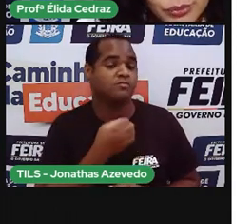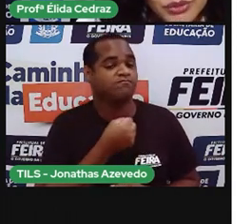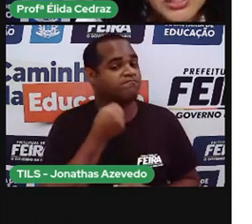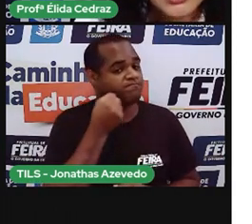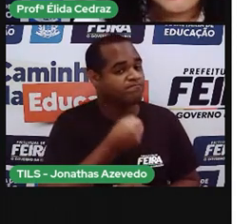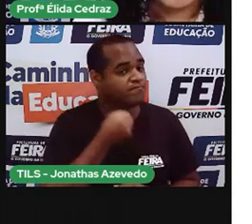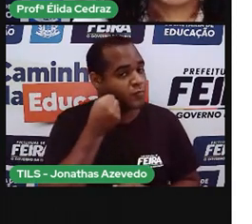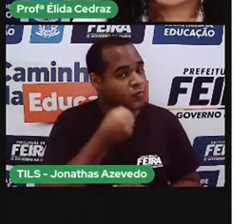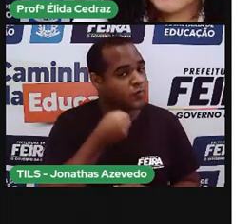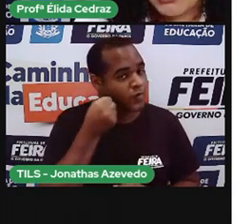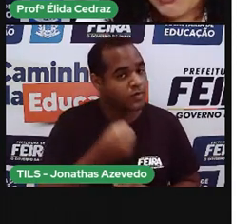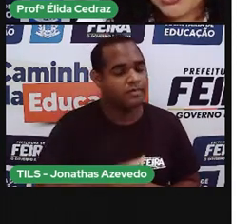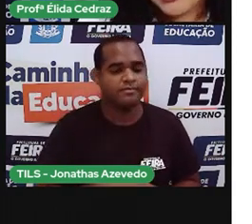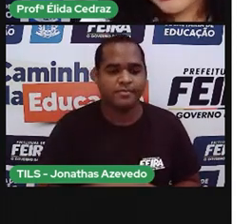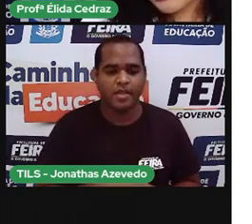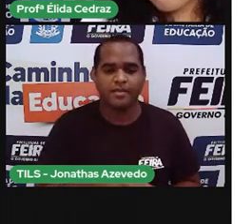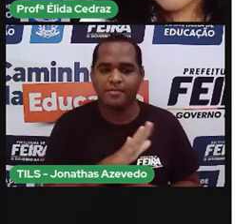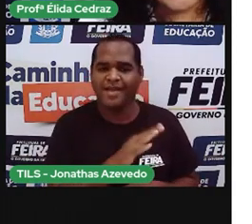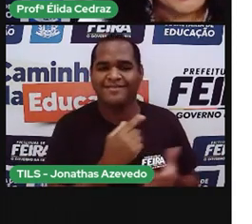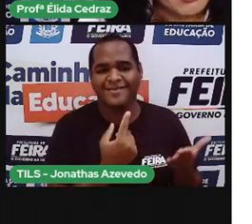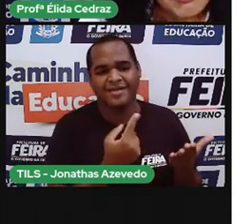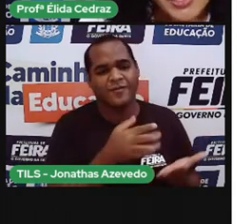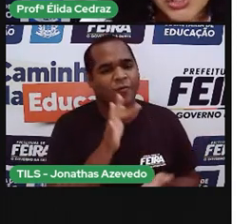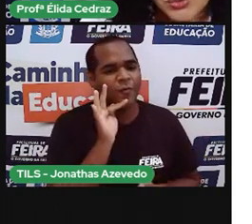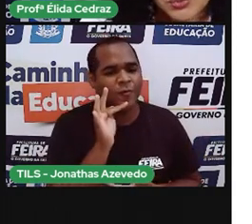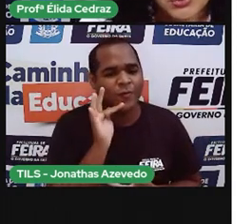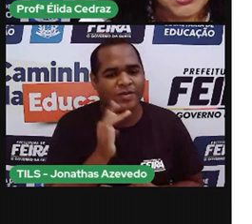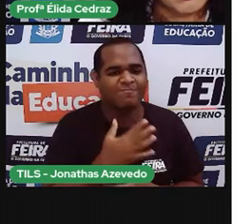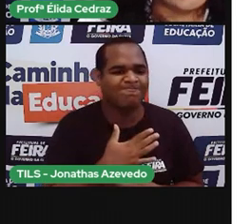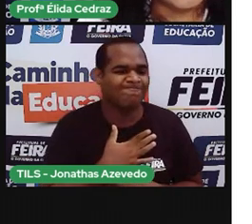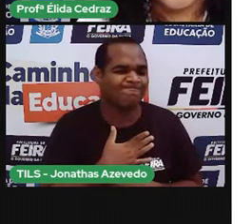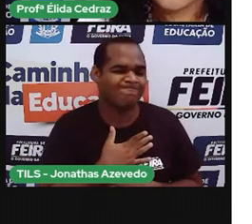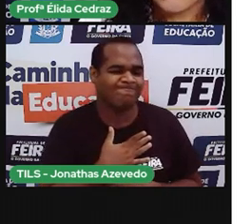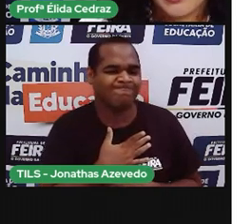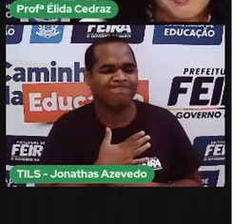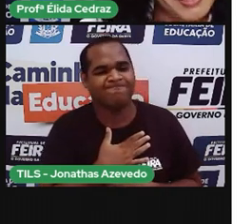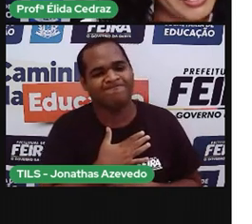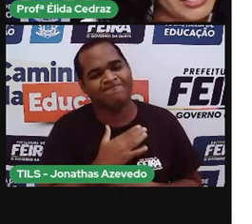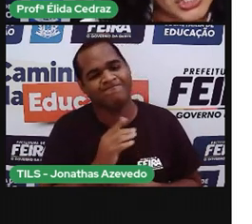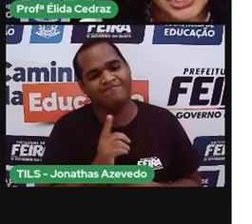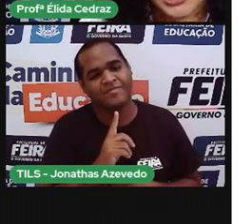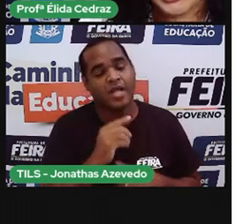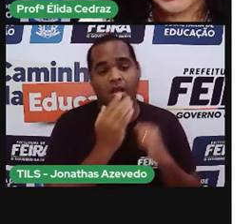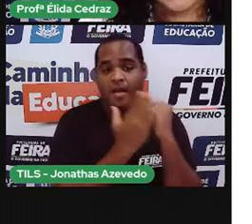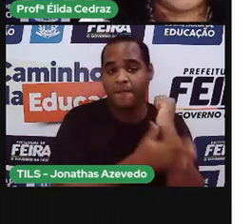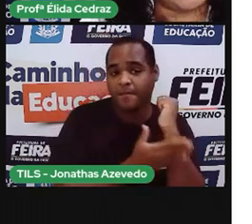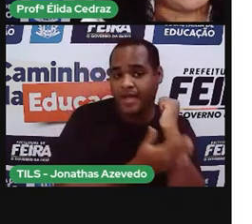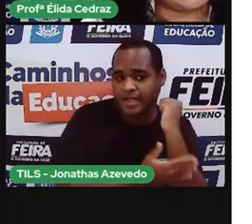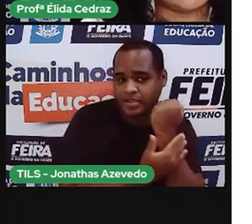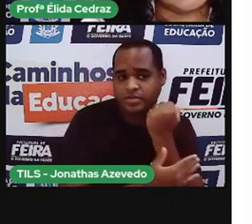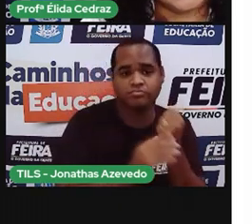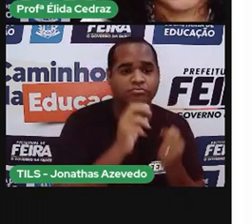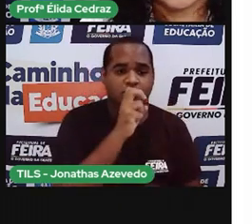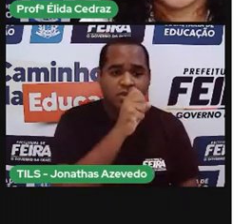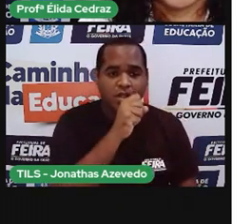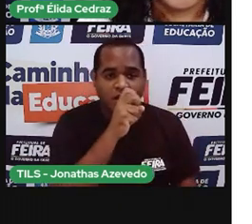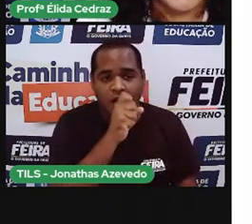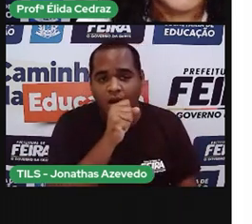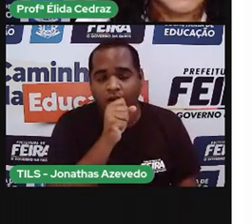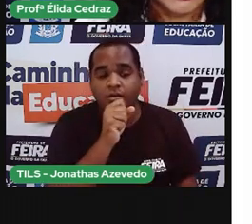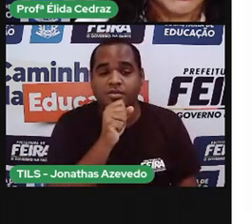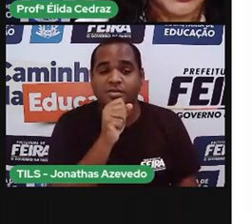suco, mas tem frutas que a Pro nem faz suco. Eu, abacaxi,